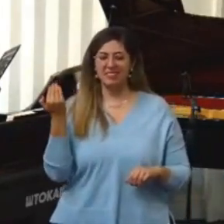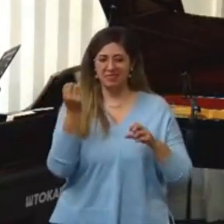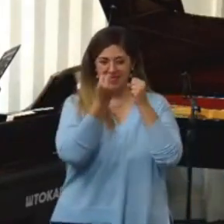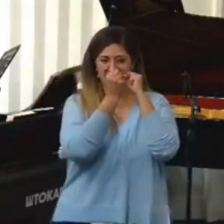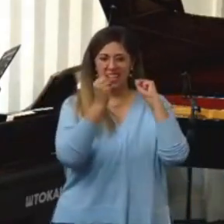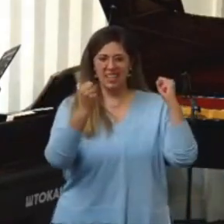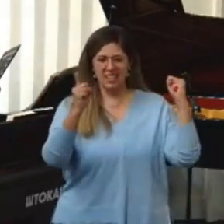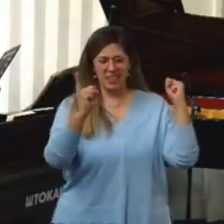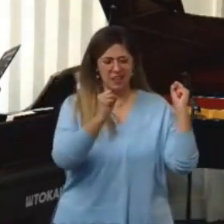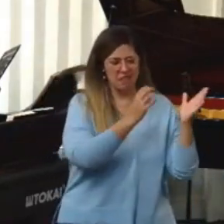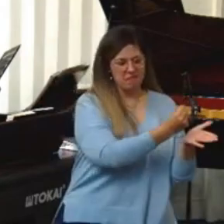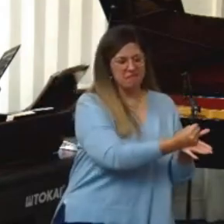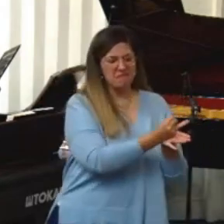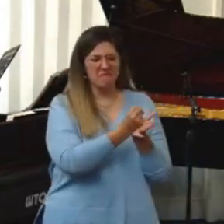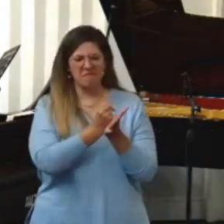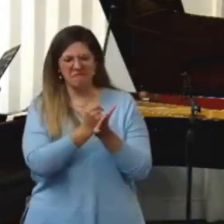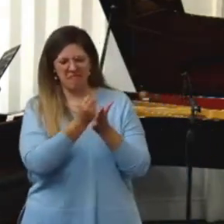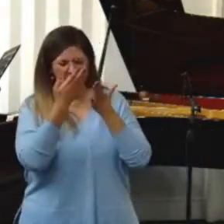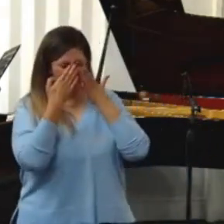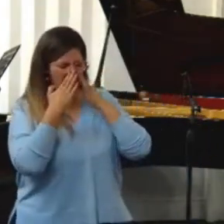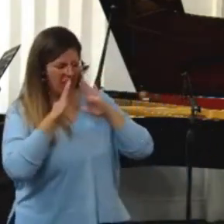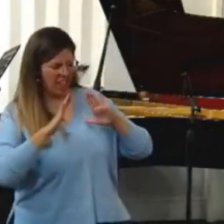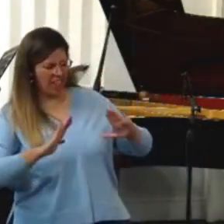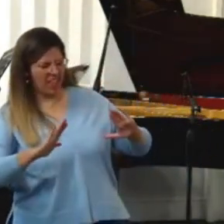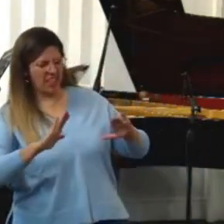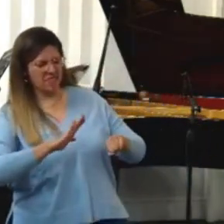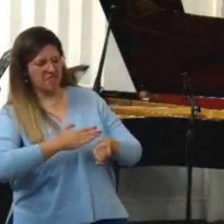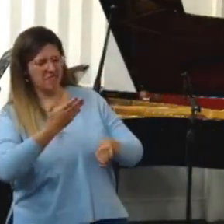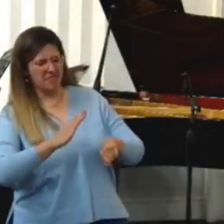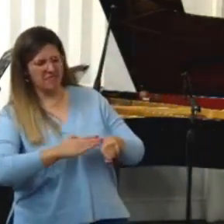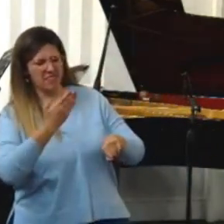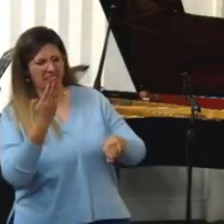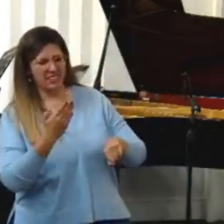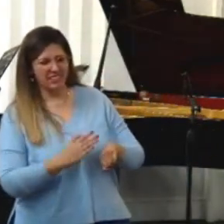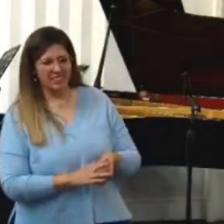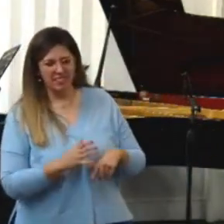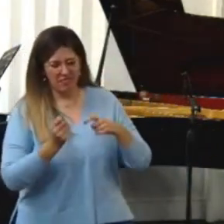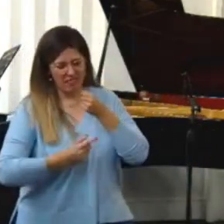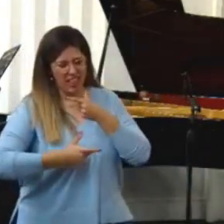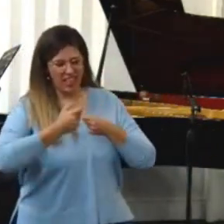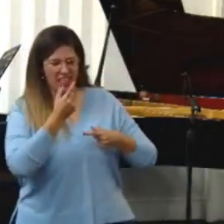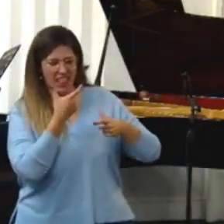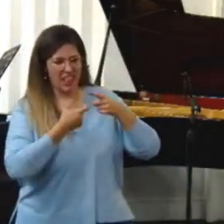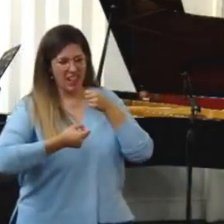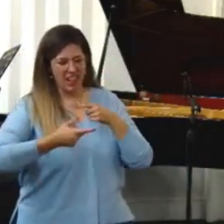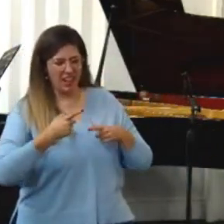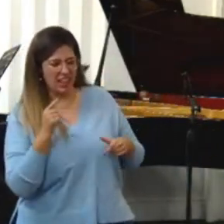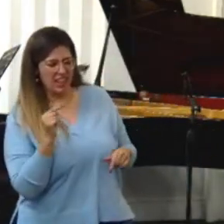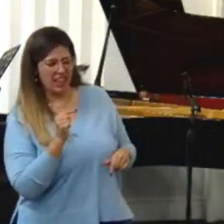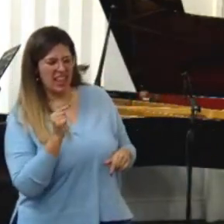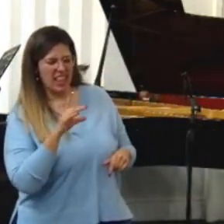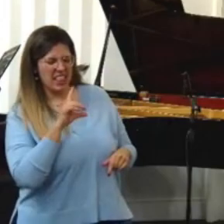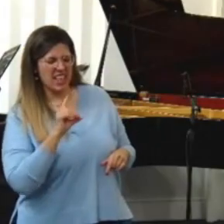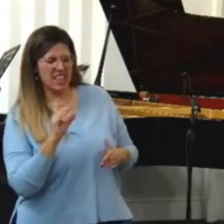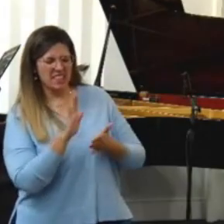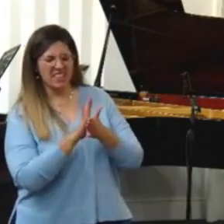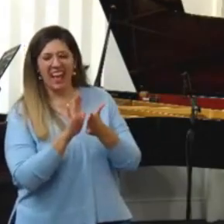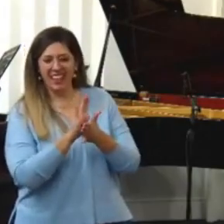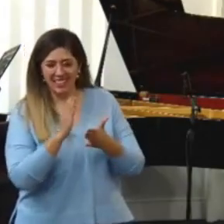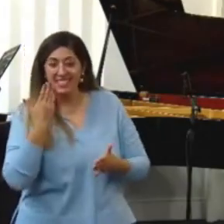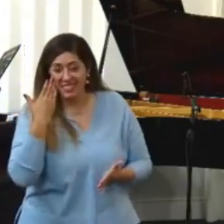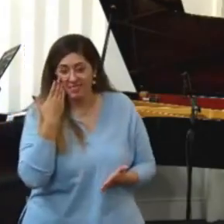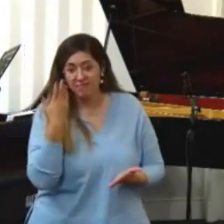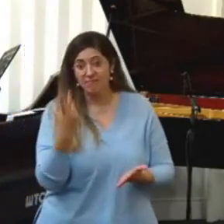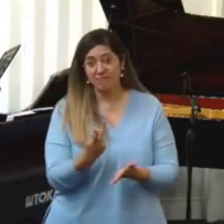Vamos humilhá-lo mais. Mandem vir o homem do cárcere. Ele veio. Vejam